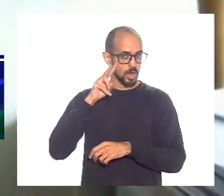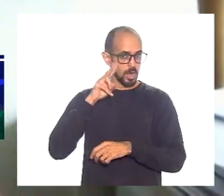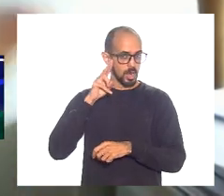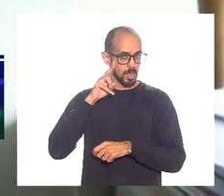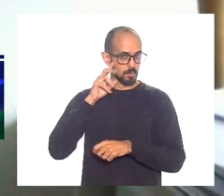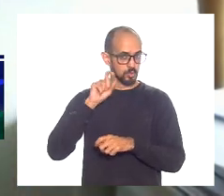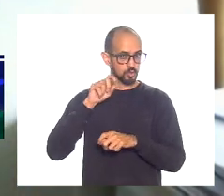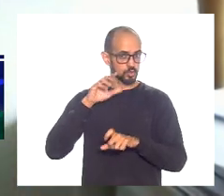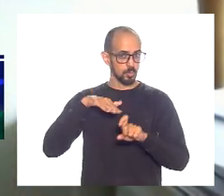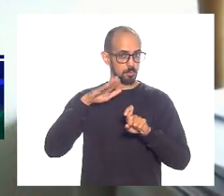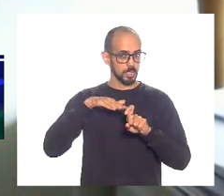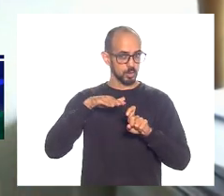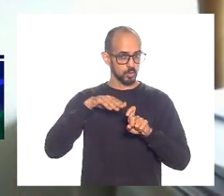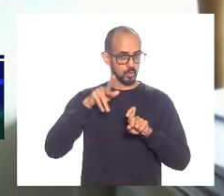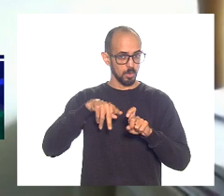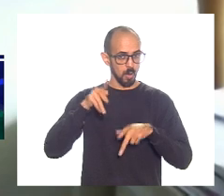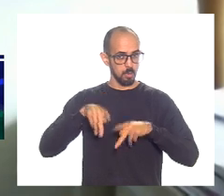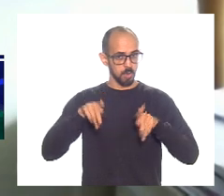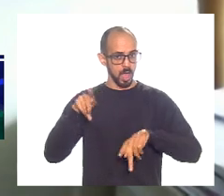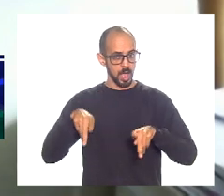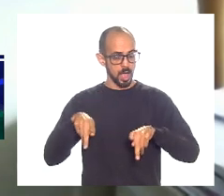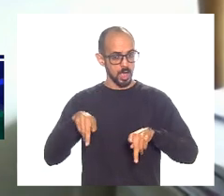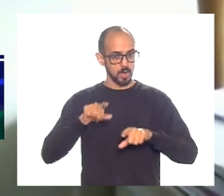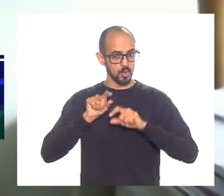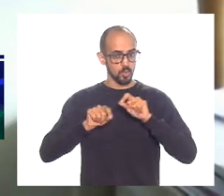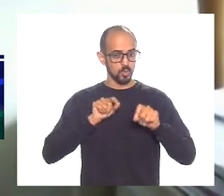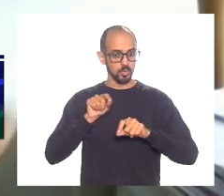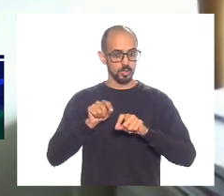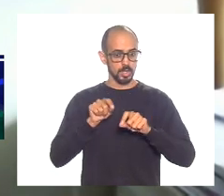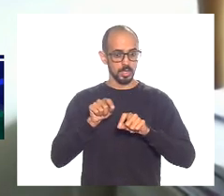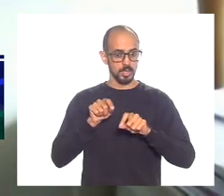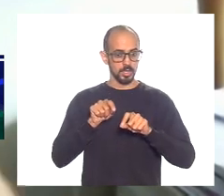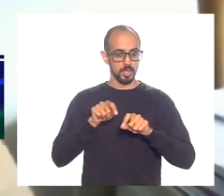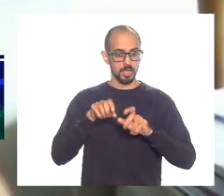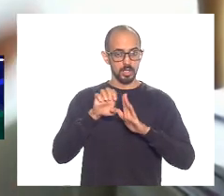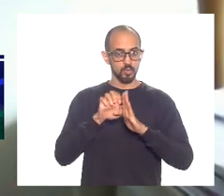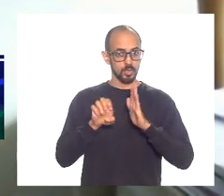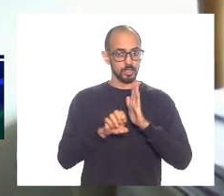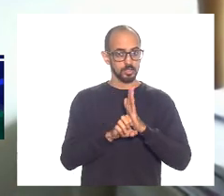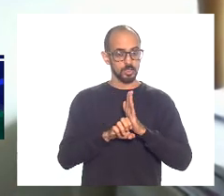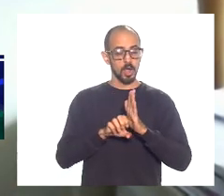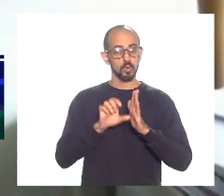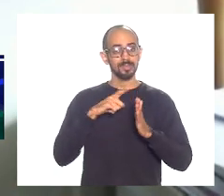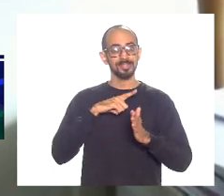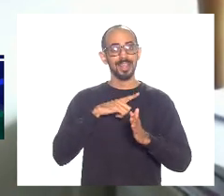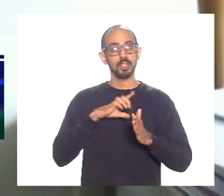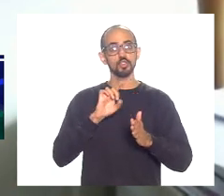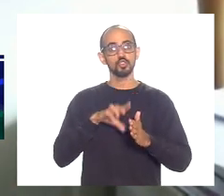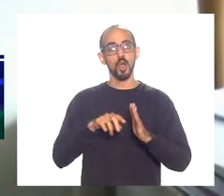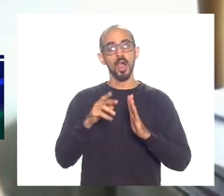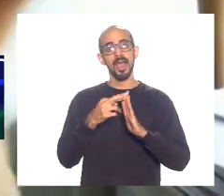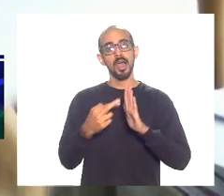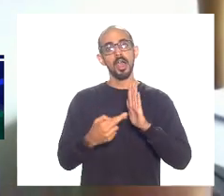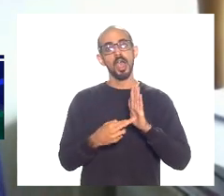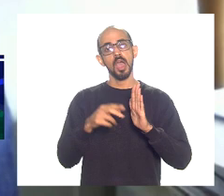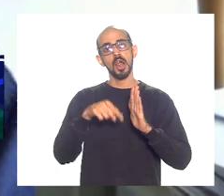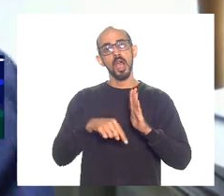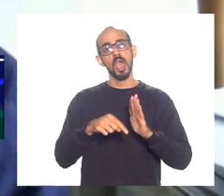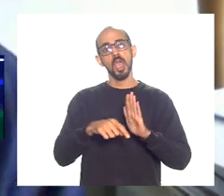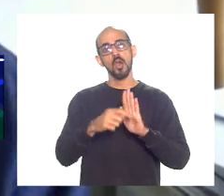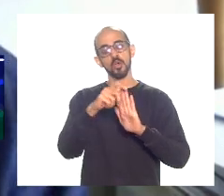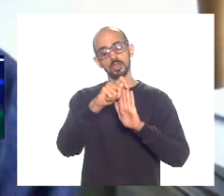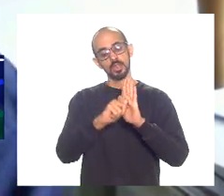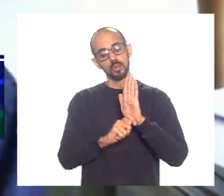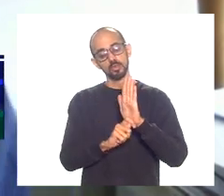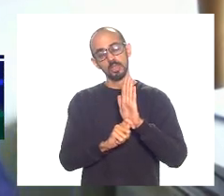Em edital, deputada Lucinha, só vale o que está escrito. Se não está escrito no